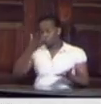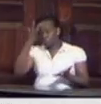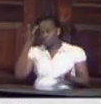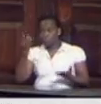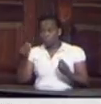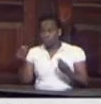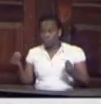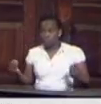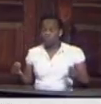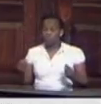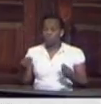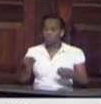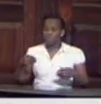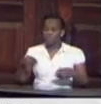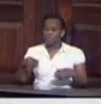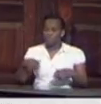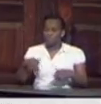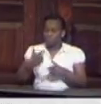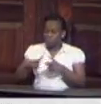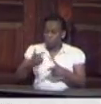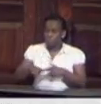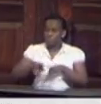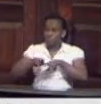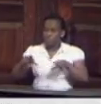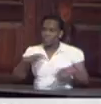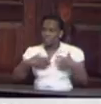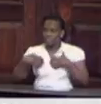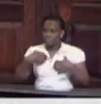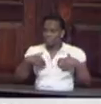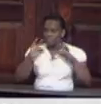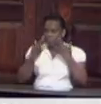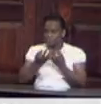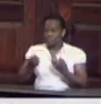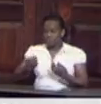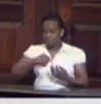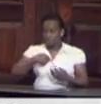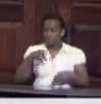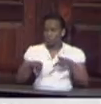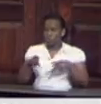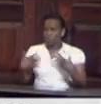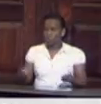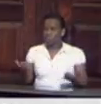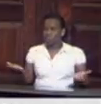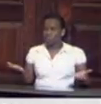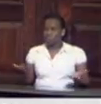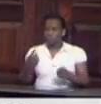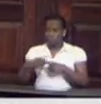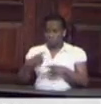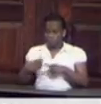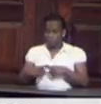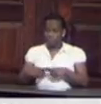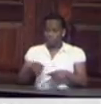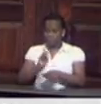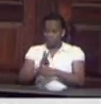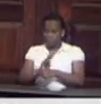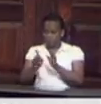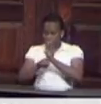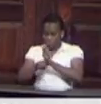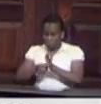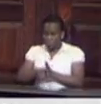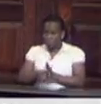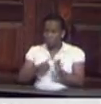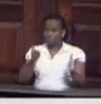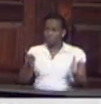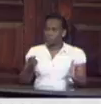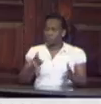gente com dramas e problemas, então eu sou populista. Porque fiscalismo,